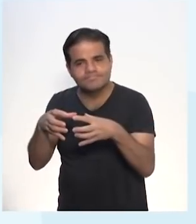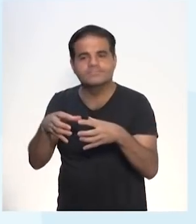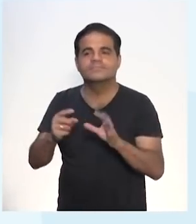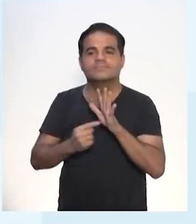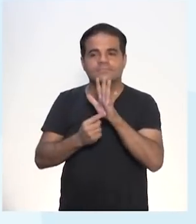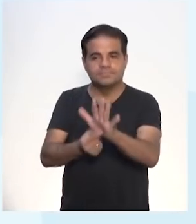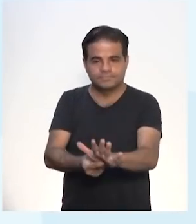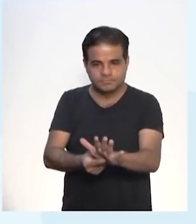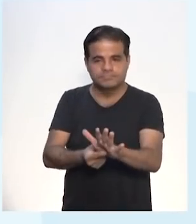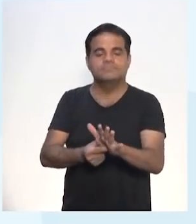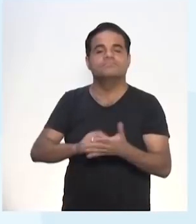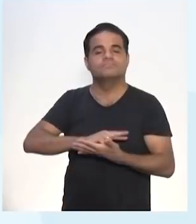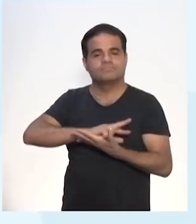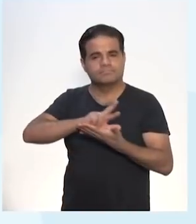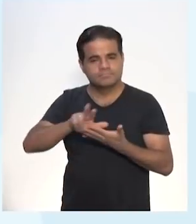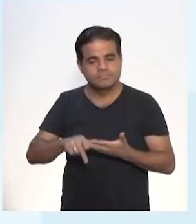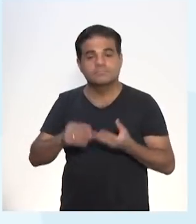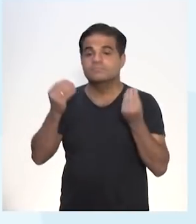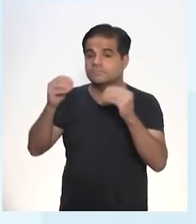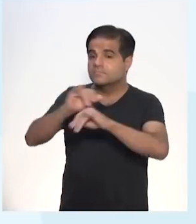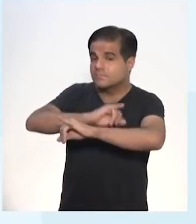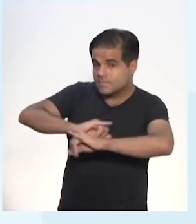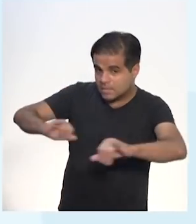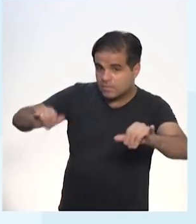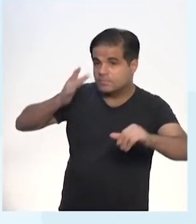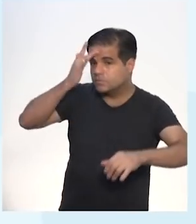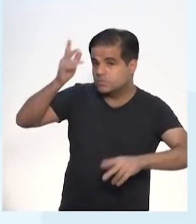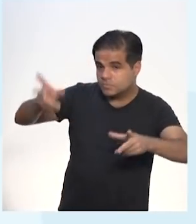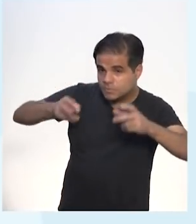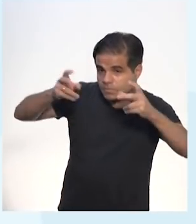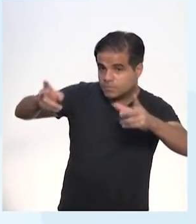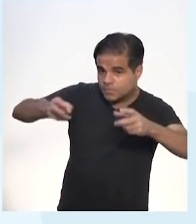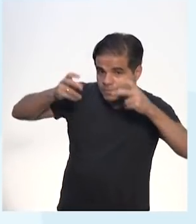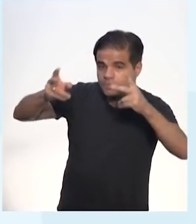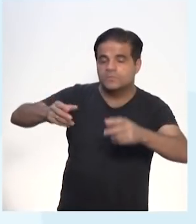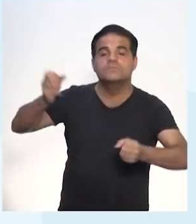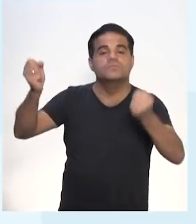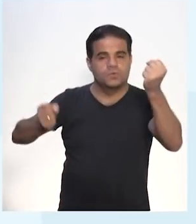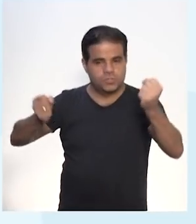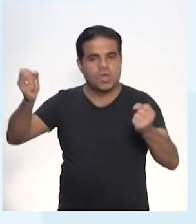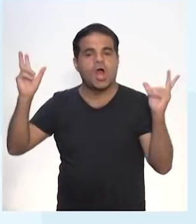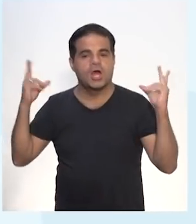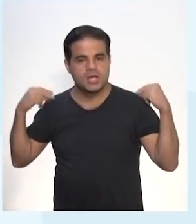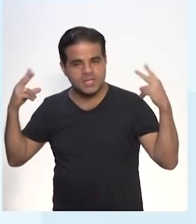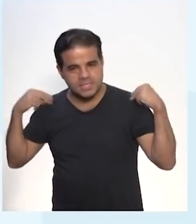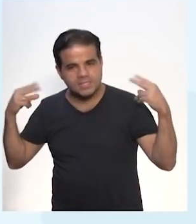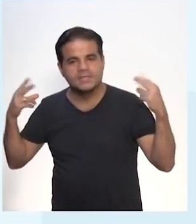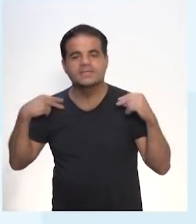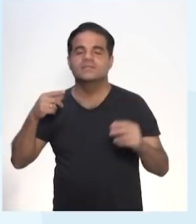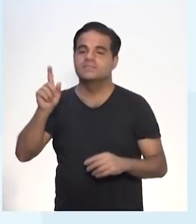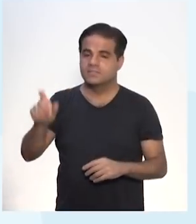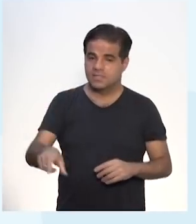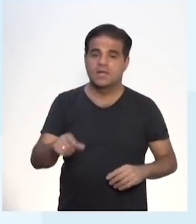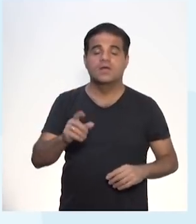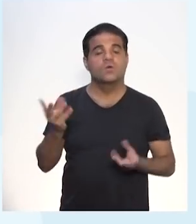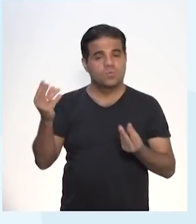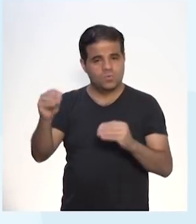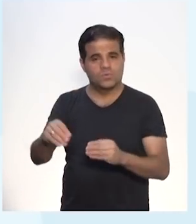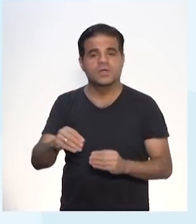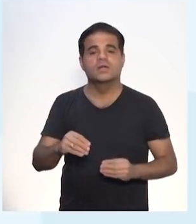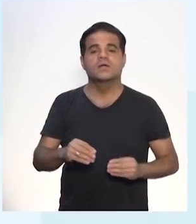público-alvo, no caso, desse anúncio, os consumidores. Consumidores, exatamente. Os motoristas. Os motoristas. Consumidores, os motoristas, perdão. Os motoristas. Aqui eu coloquei